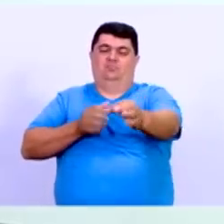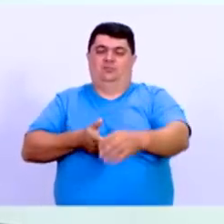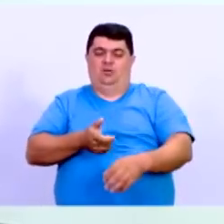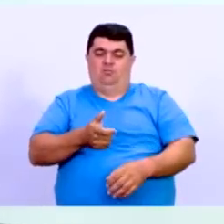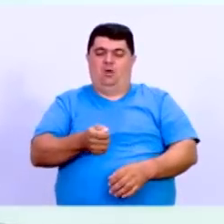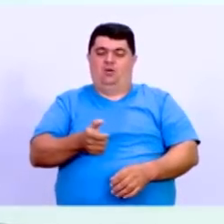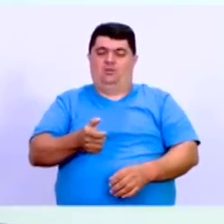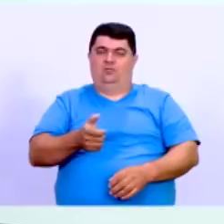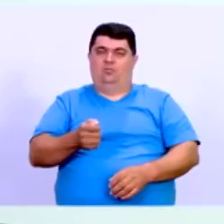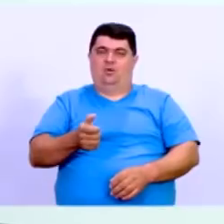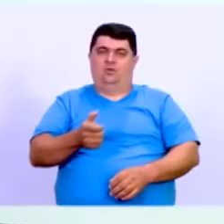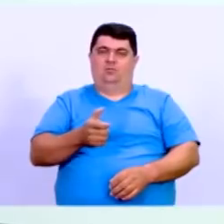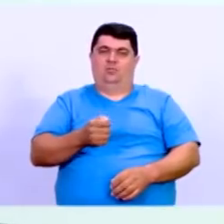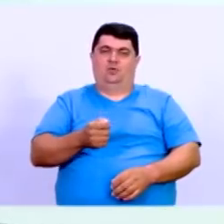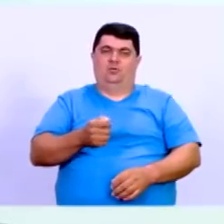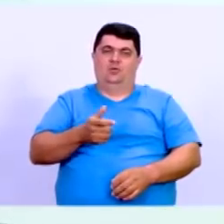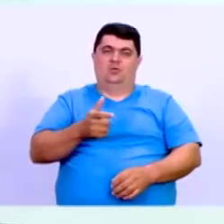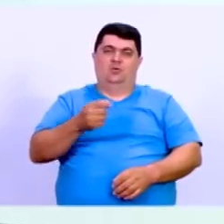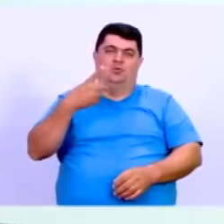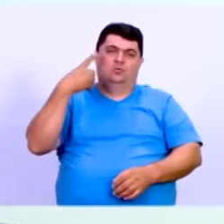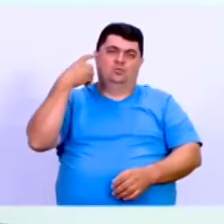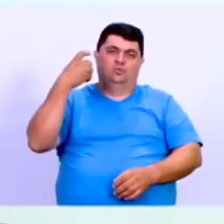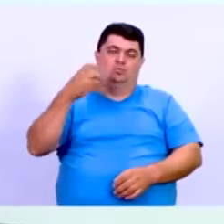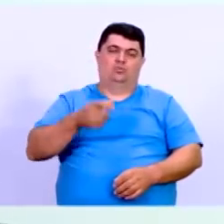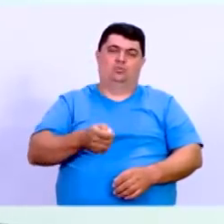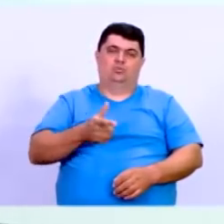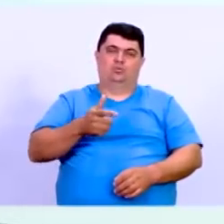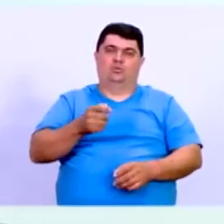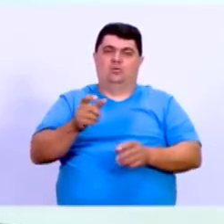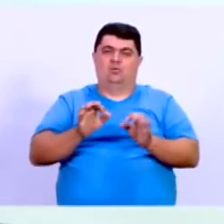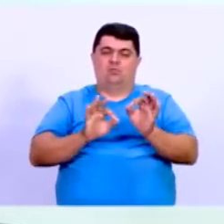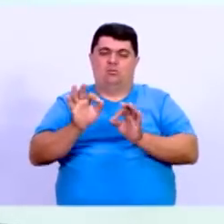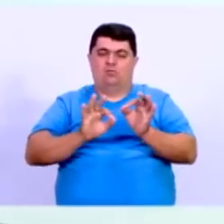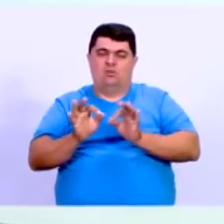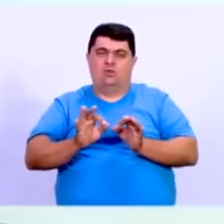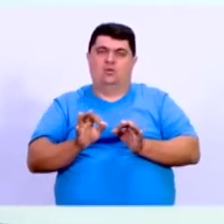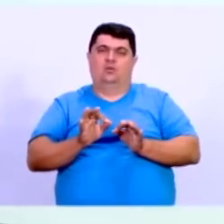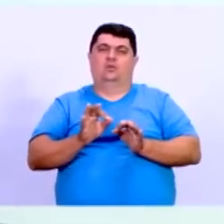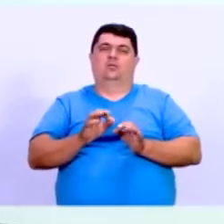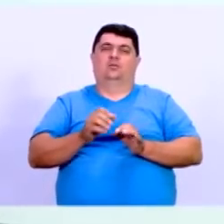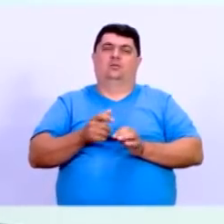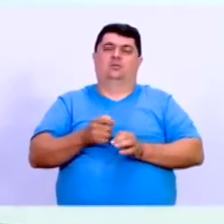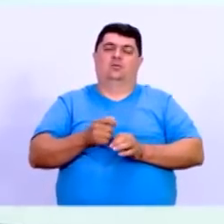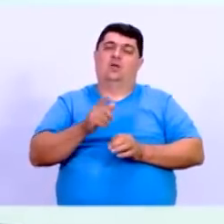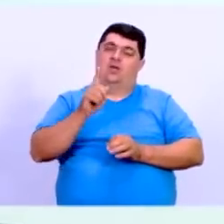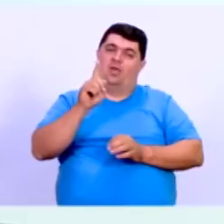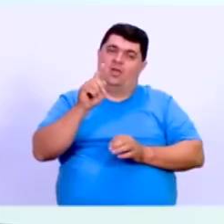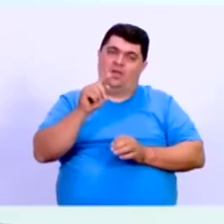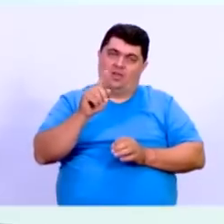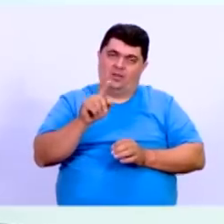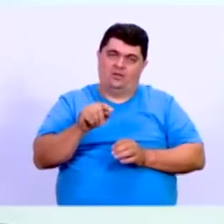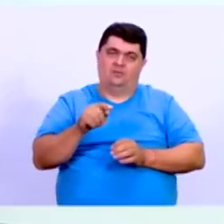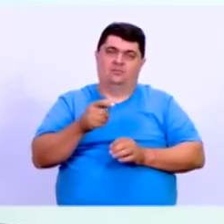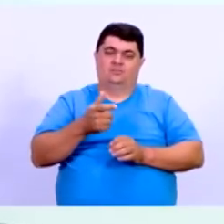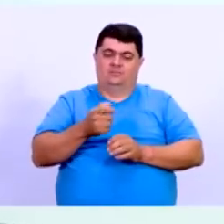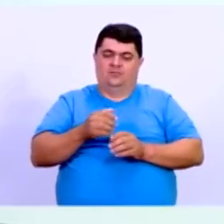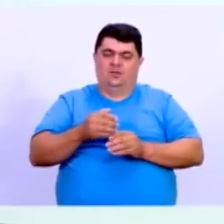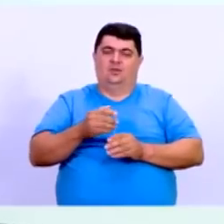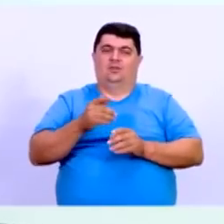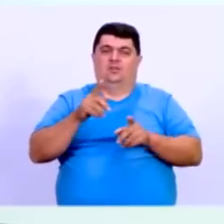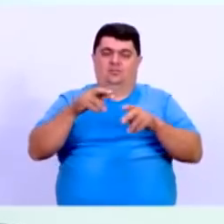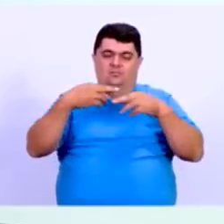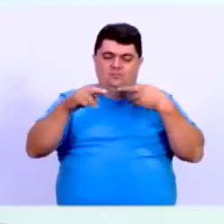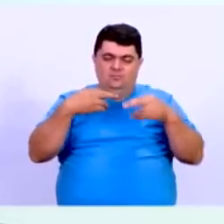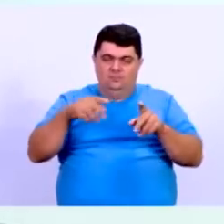muda um canal, aumenta um volume, né? Configura a tua televisão, configura o teu rádio. Então, galera, isso é um exemplo de rede de